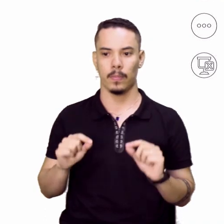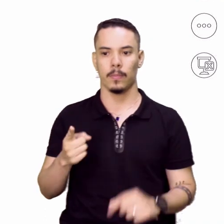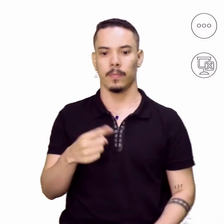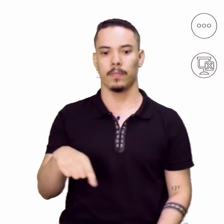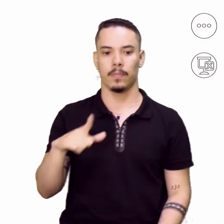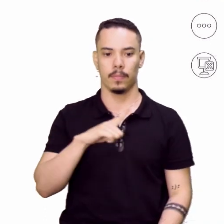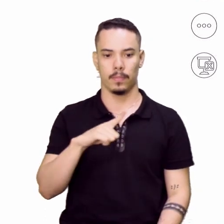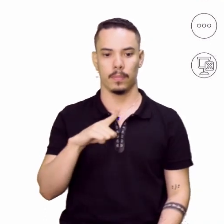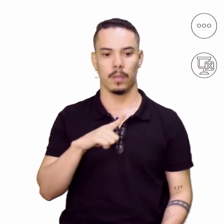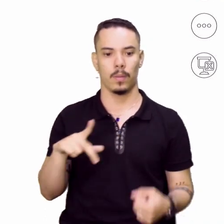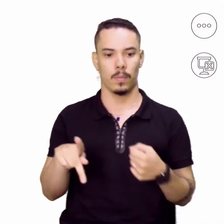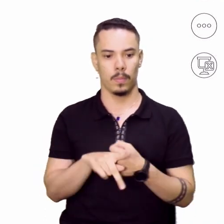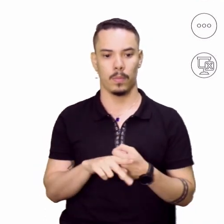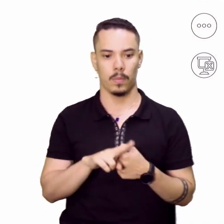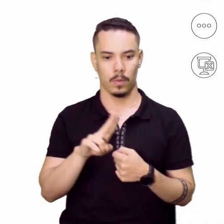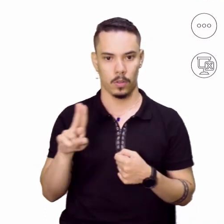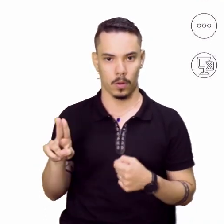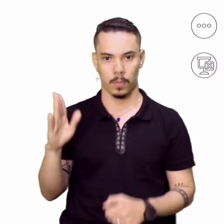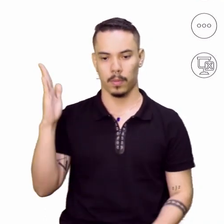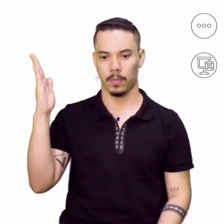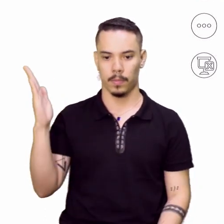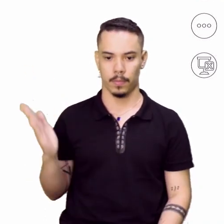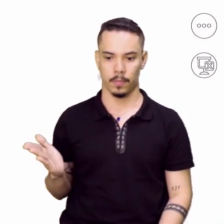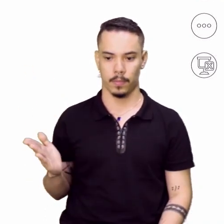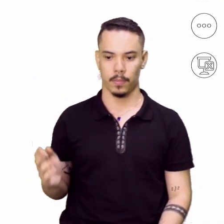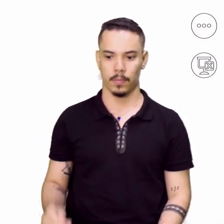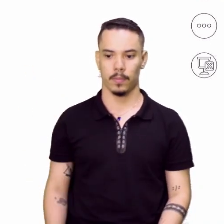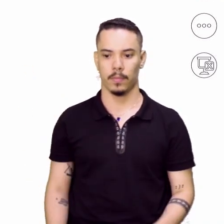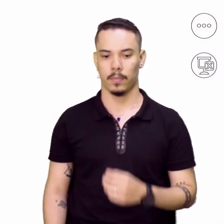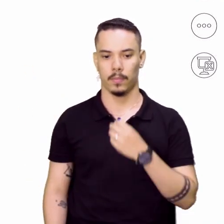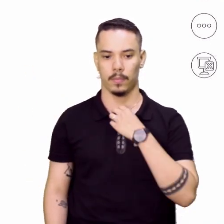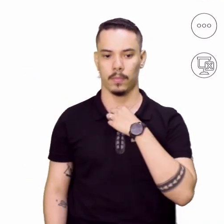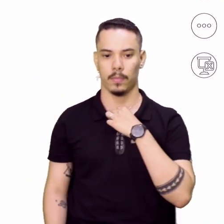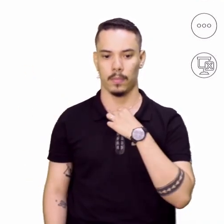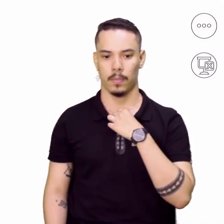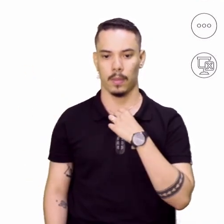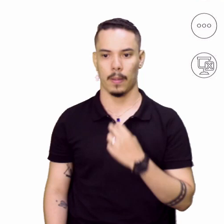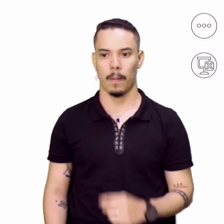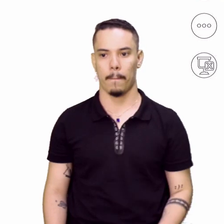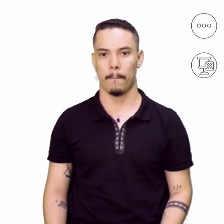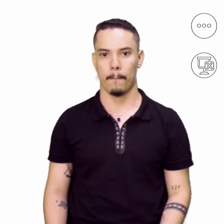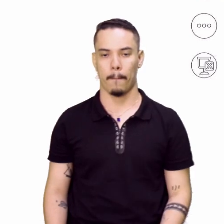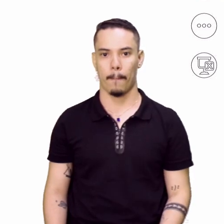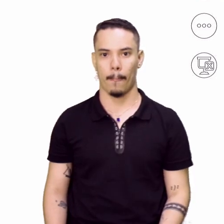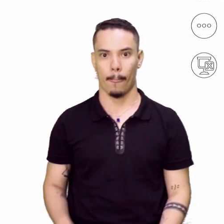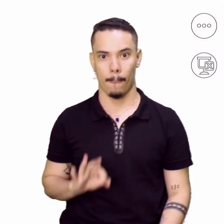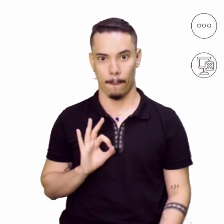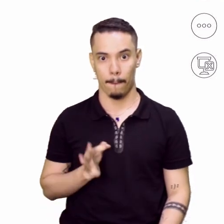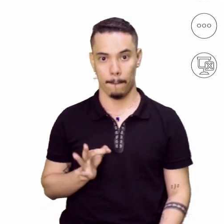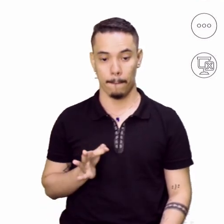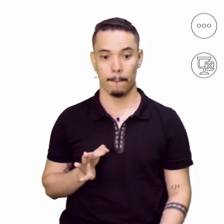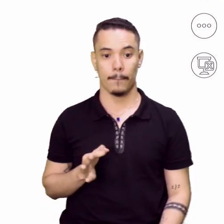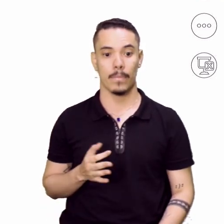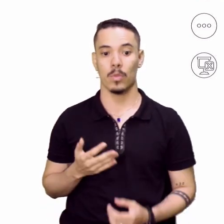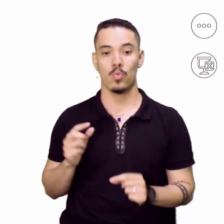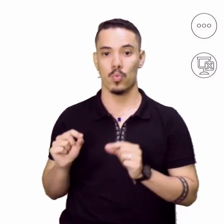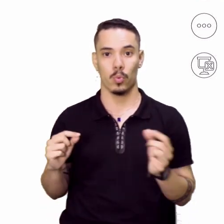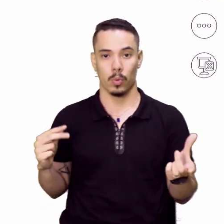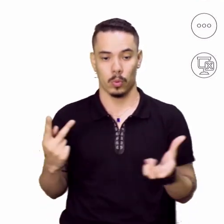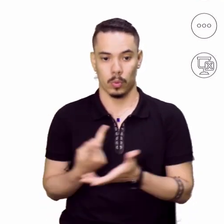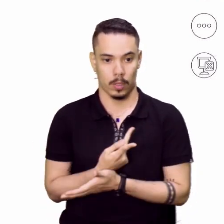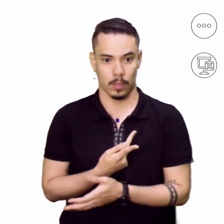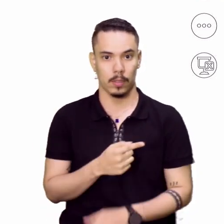pronomes interrogativos a gente começou perguntas com what né E esses pronomes interrogativos que que acontece